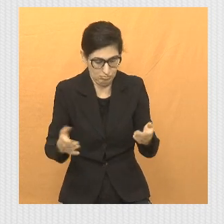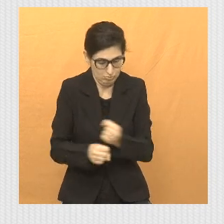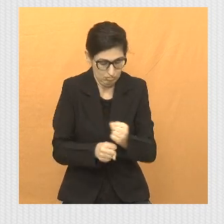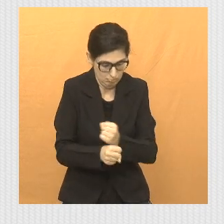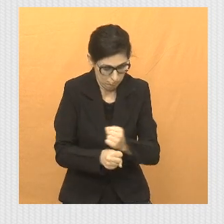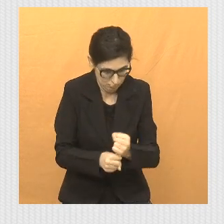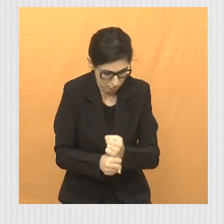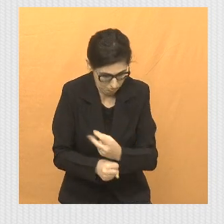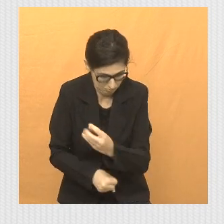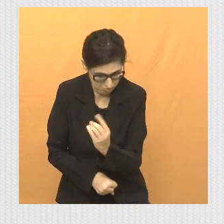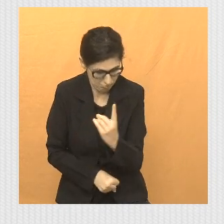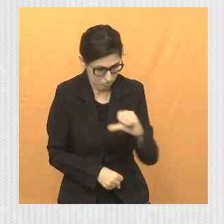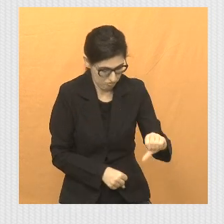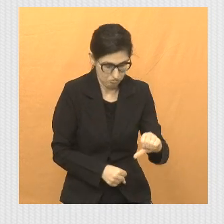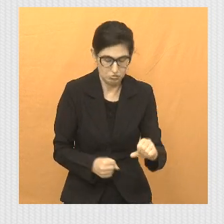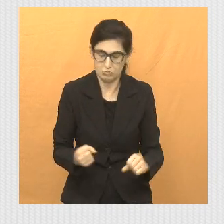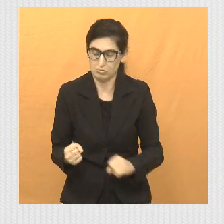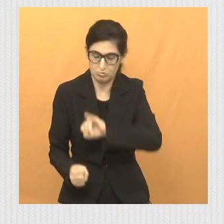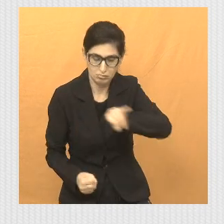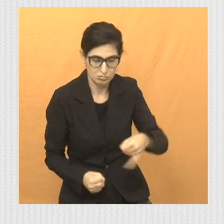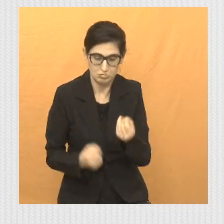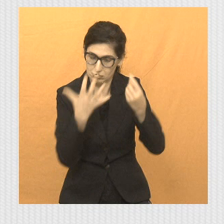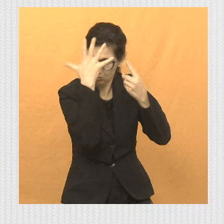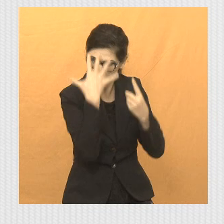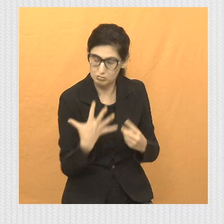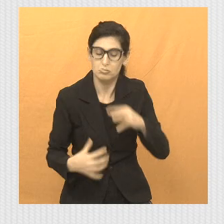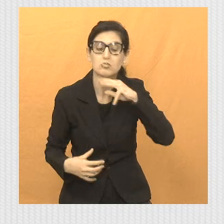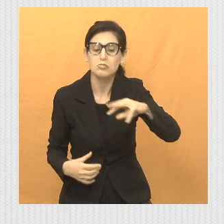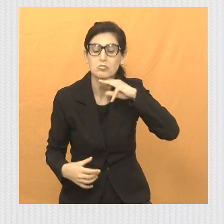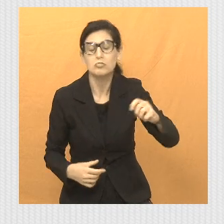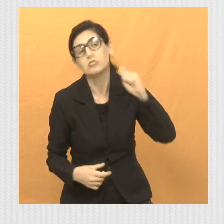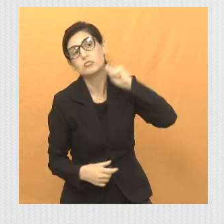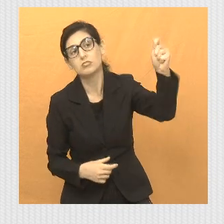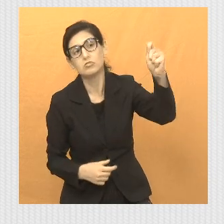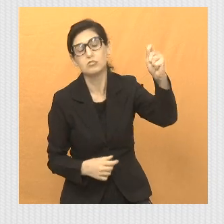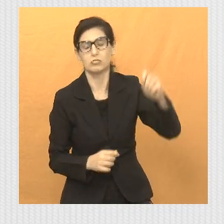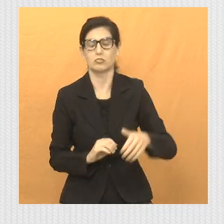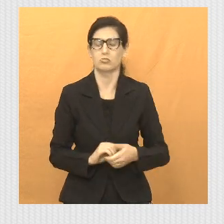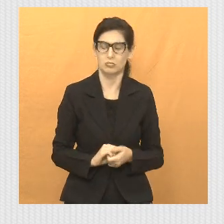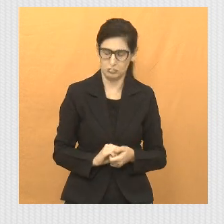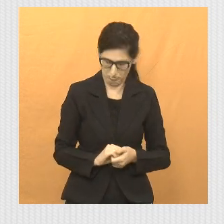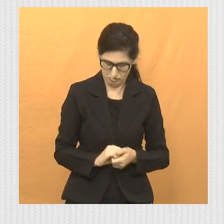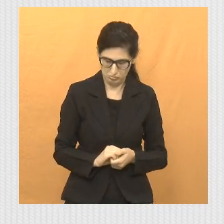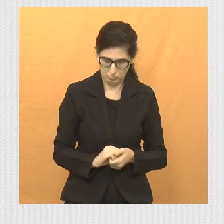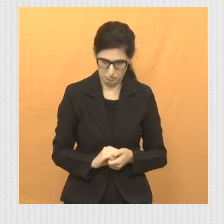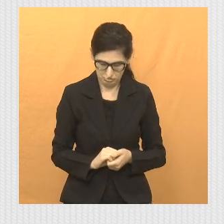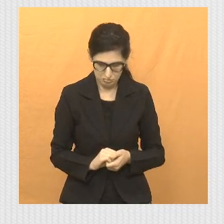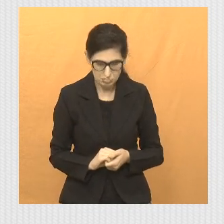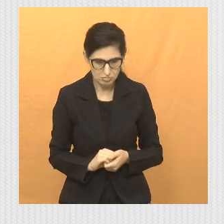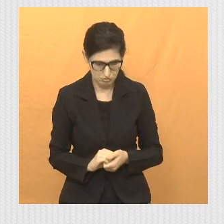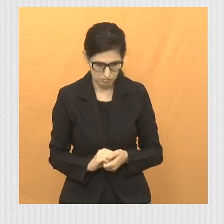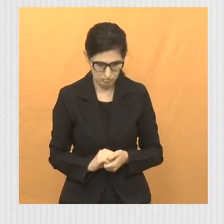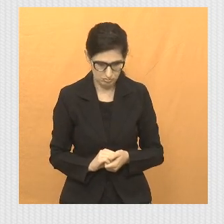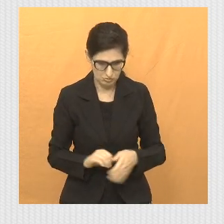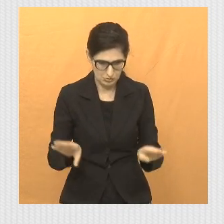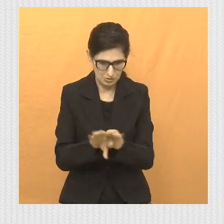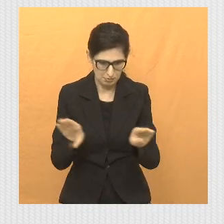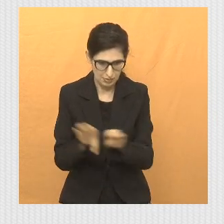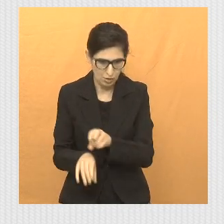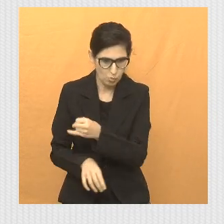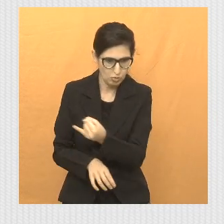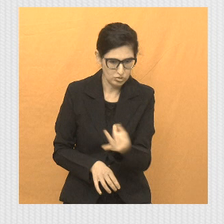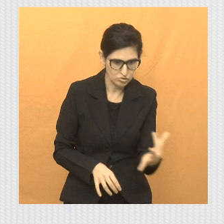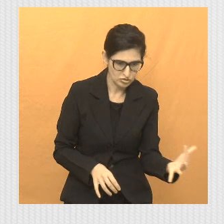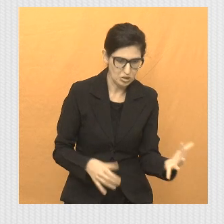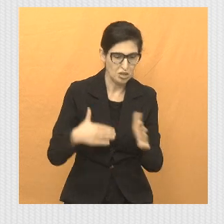de 2019. Com relação ao número de procedimentos, como o número de consultas teve uma